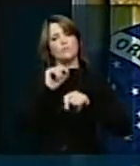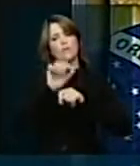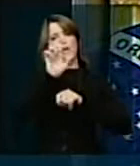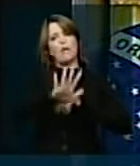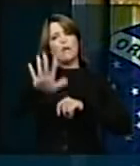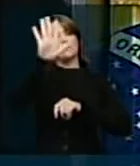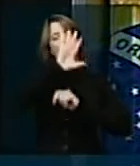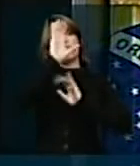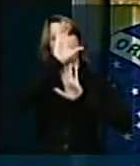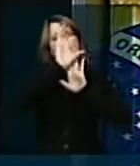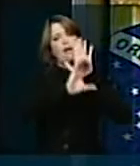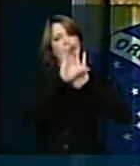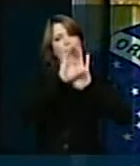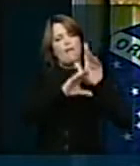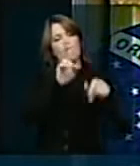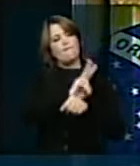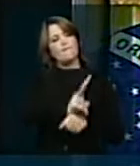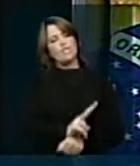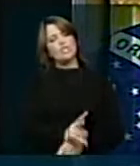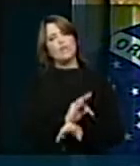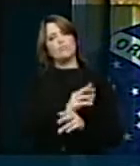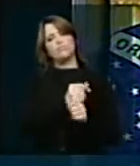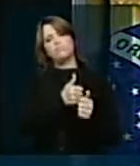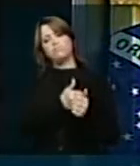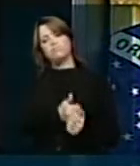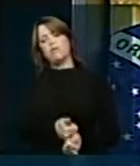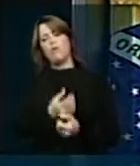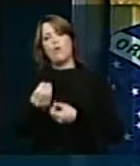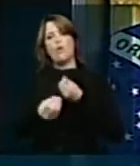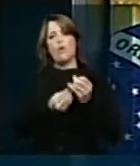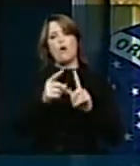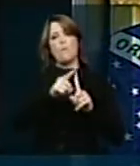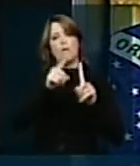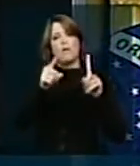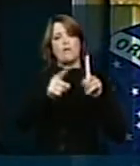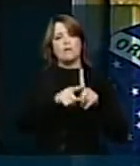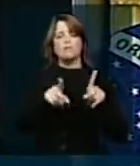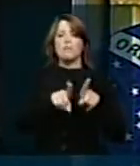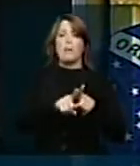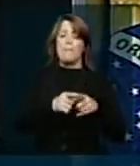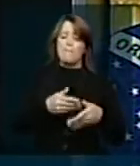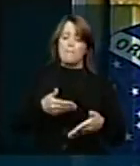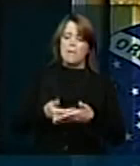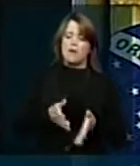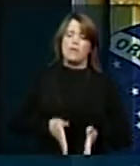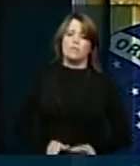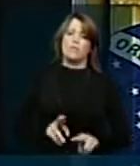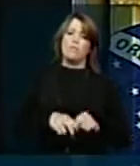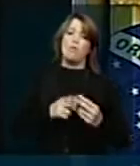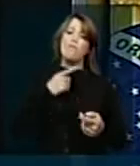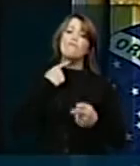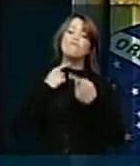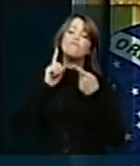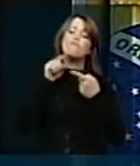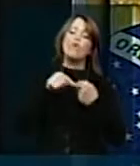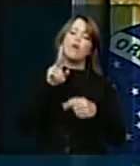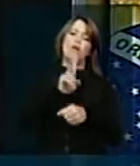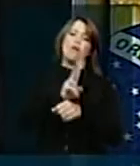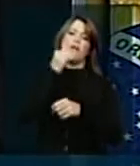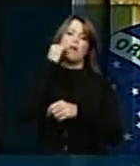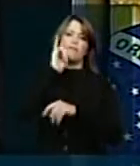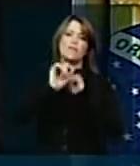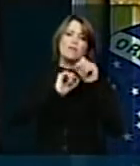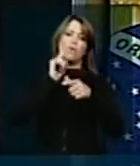nacional de cadastro, vigilância e acompanhamento das gestantes e das puérperas, cuja intenção é prevenir